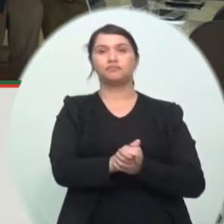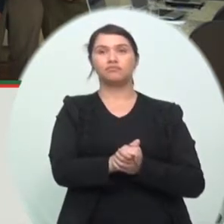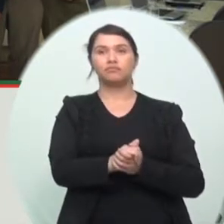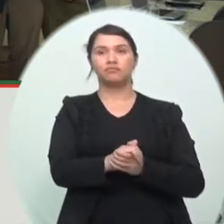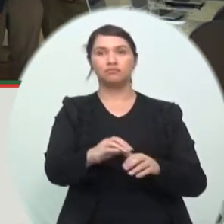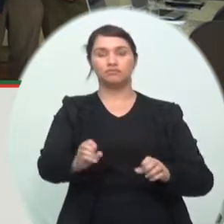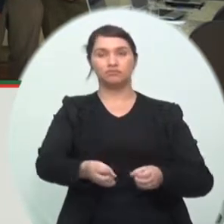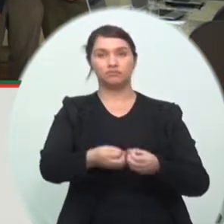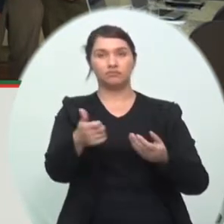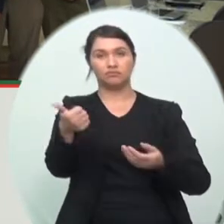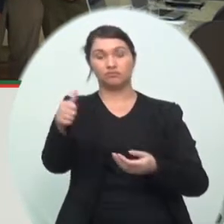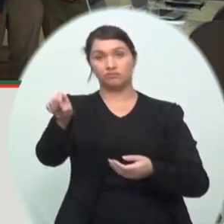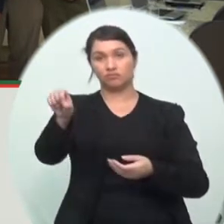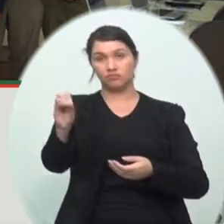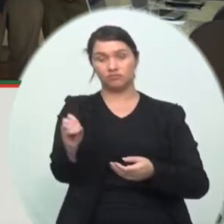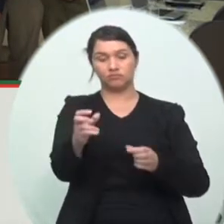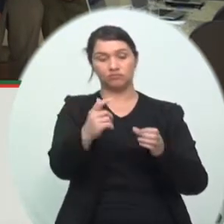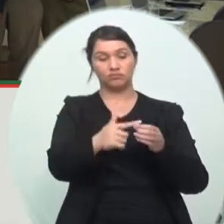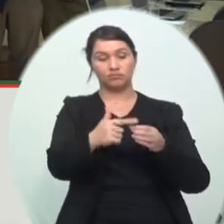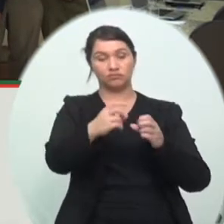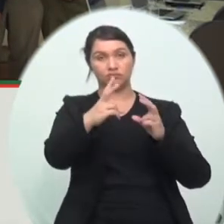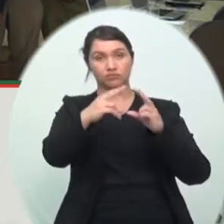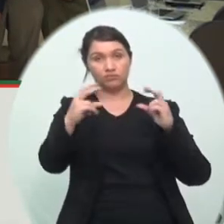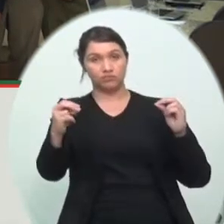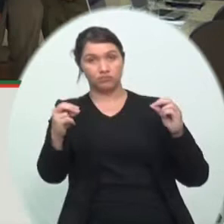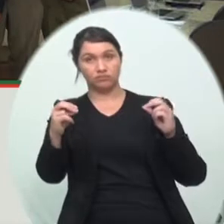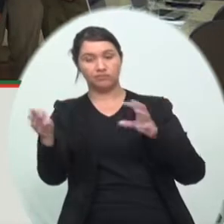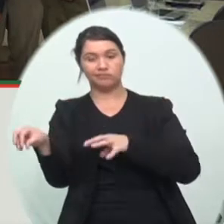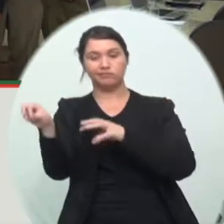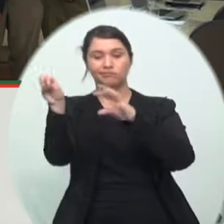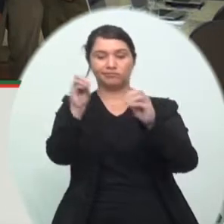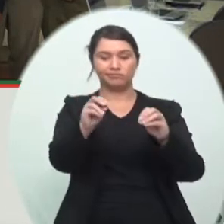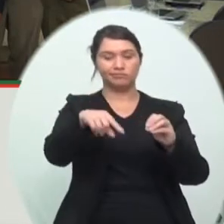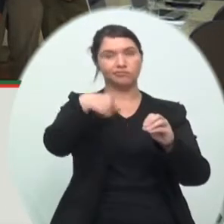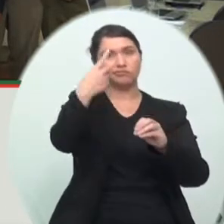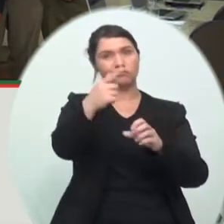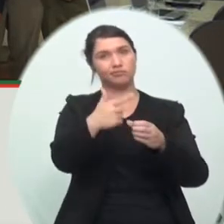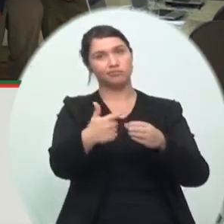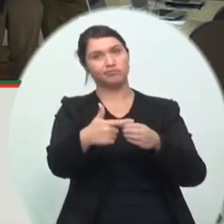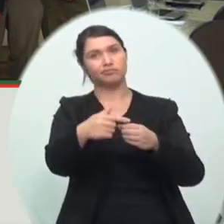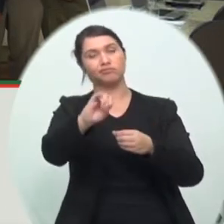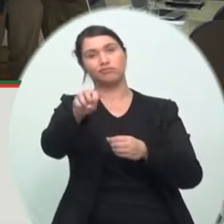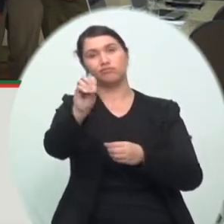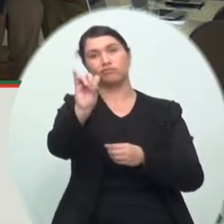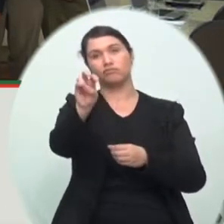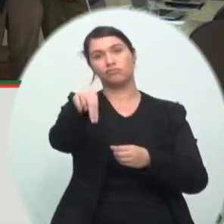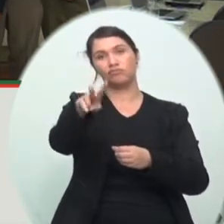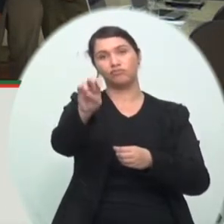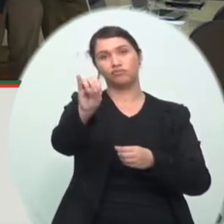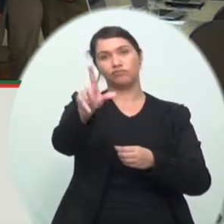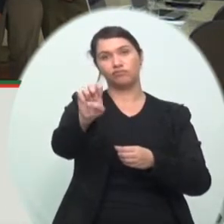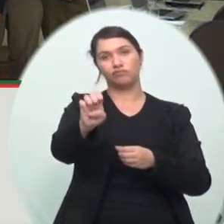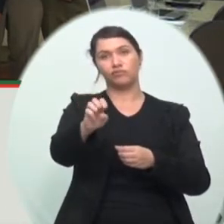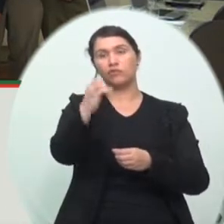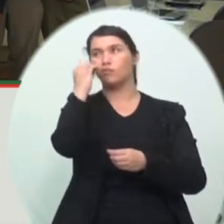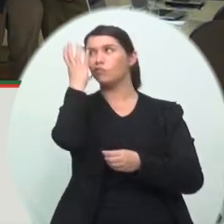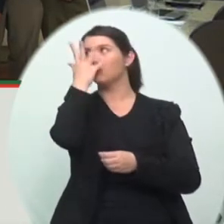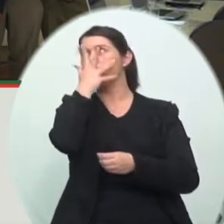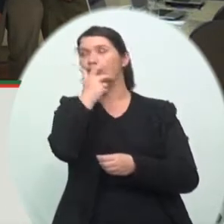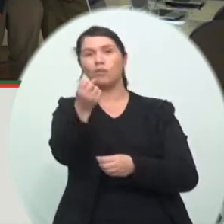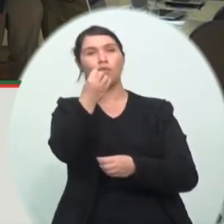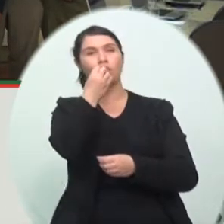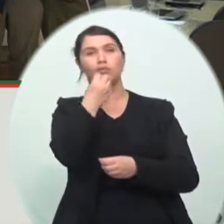Do 190 de Florianópolis, eu fui para Joinville. Para mim, uma experiência magnífica. Uma cidade